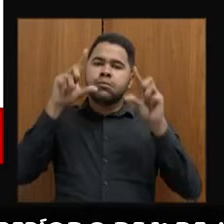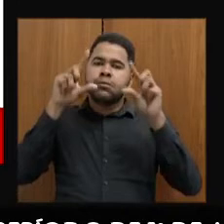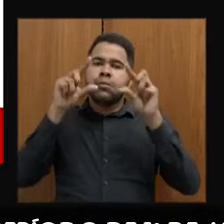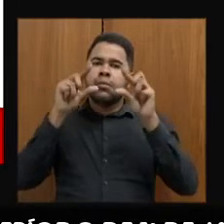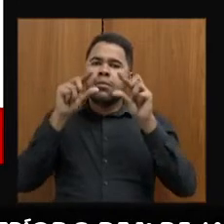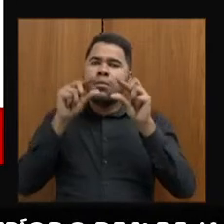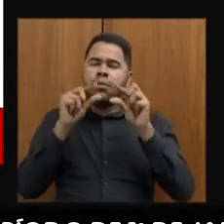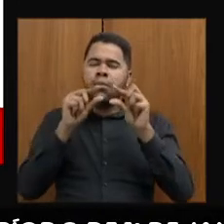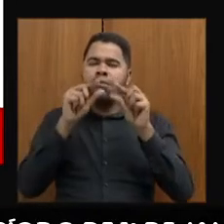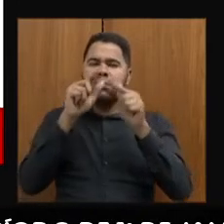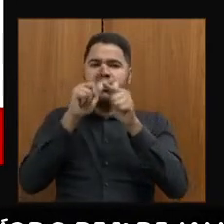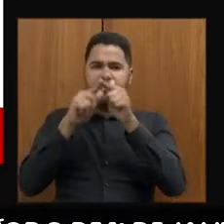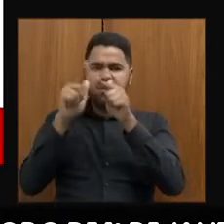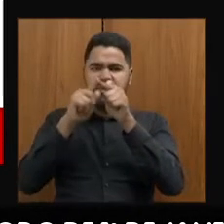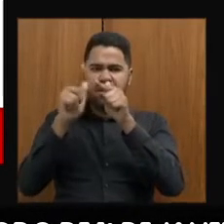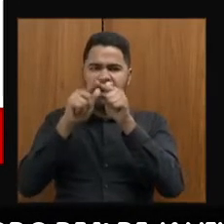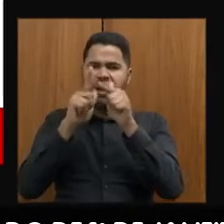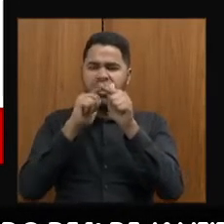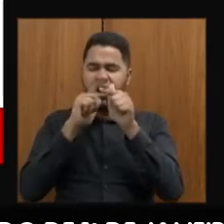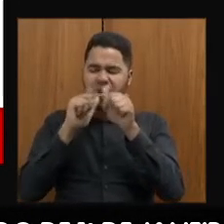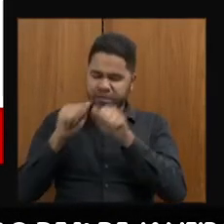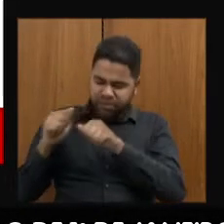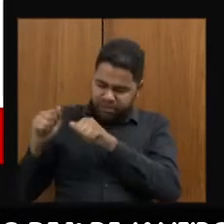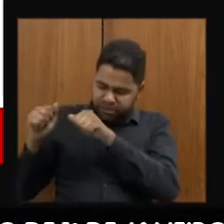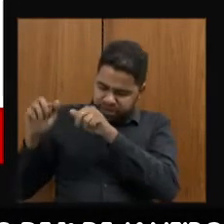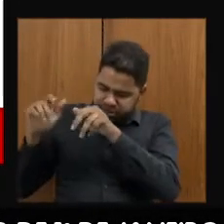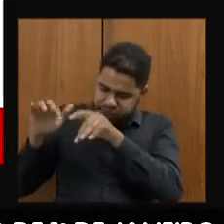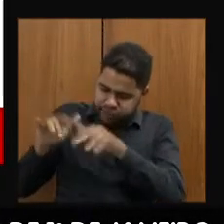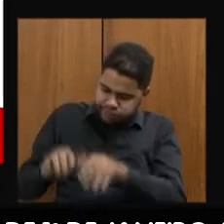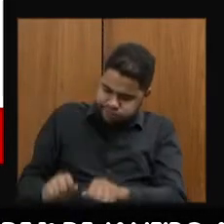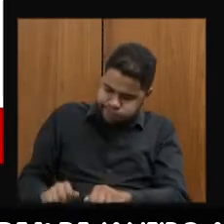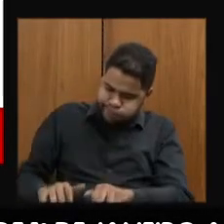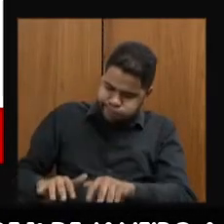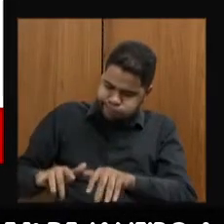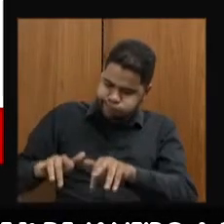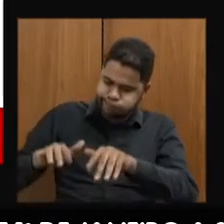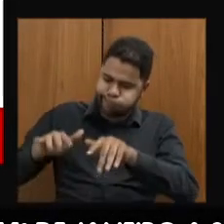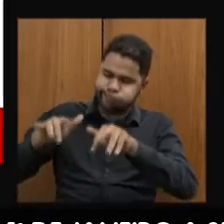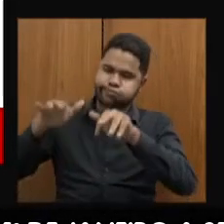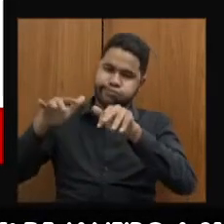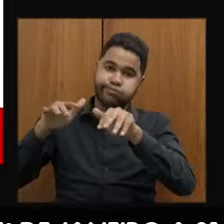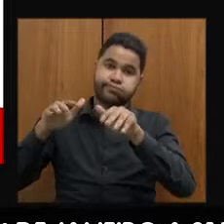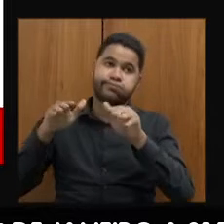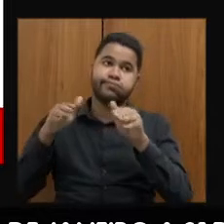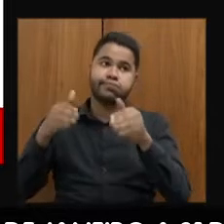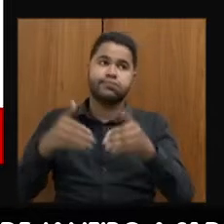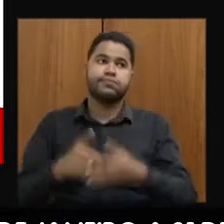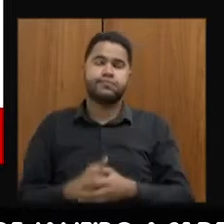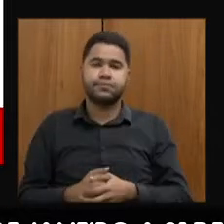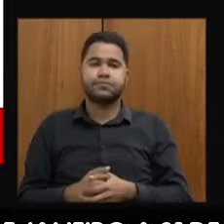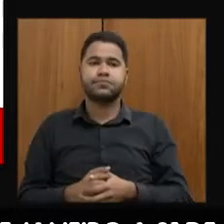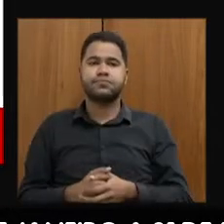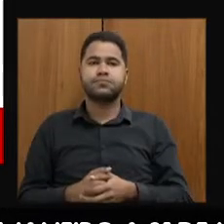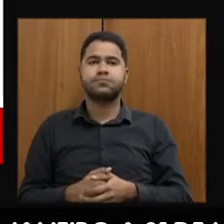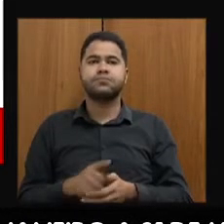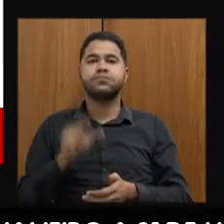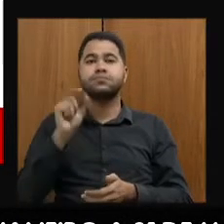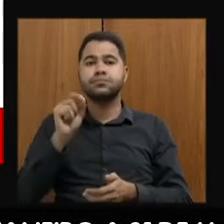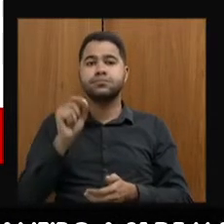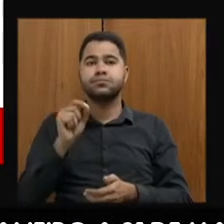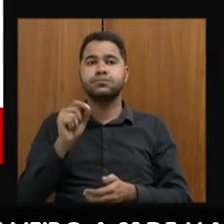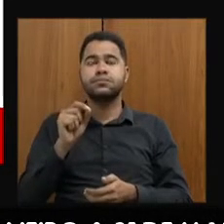like dar o problema das enchentes nessa nessa bacia em especial na